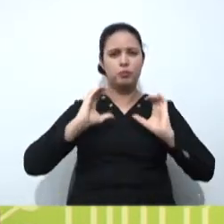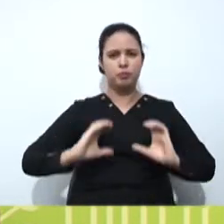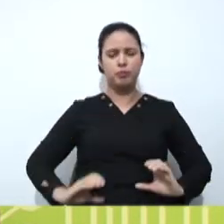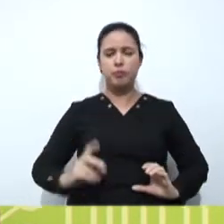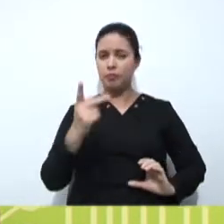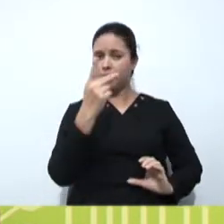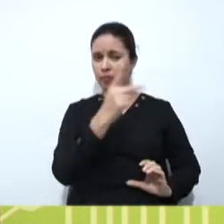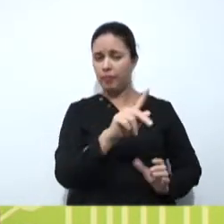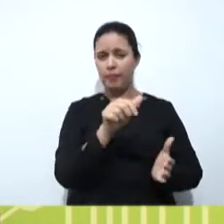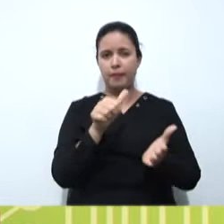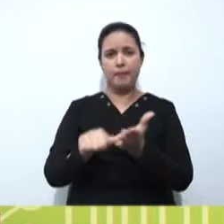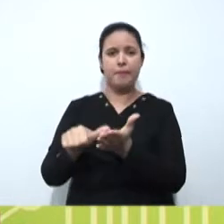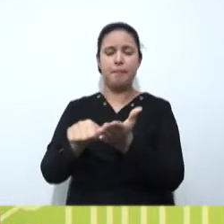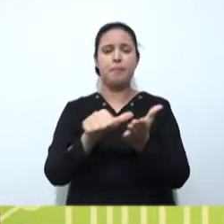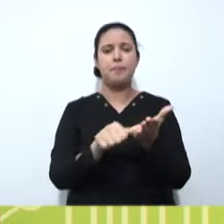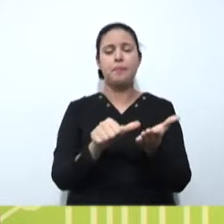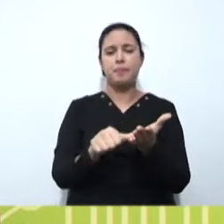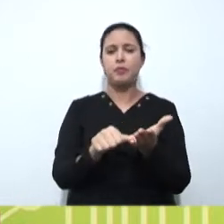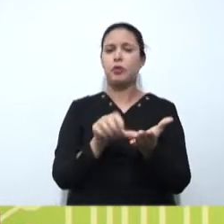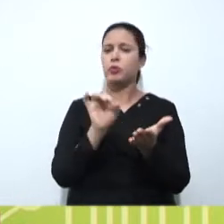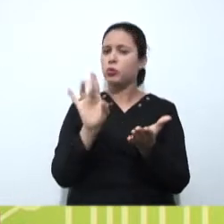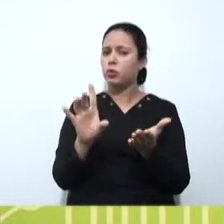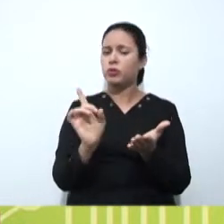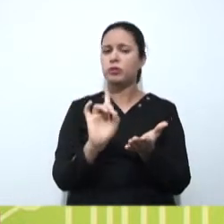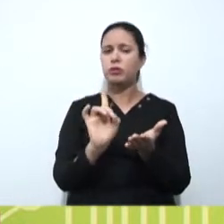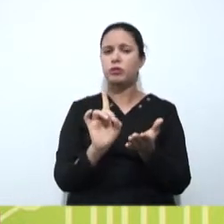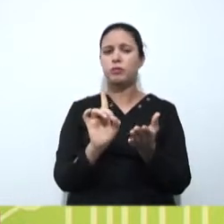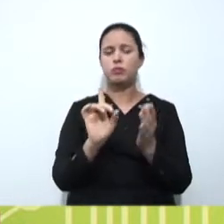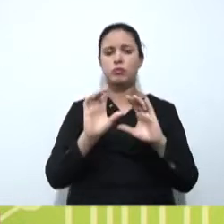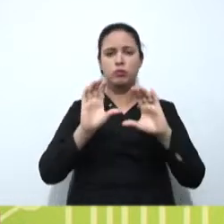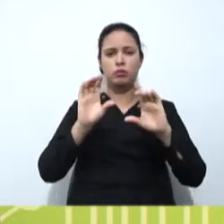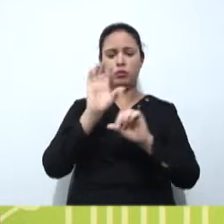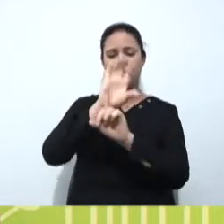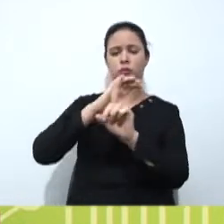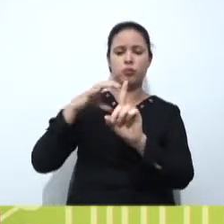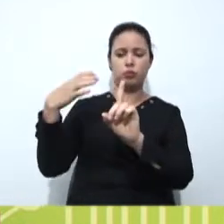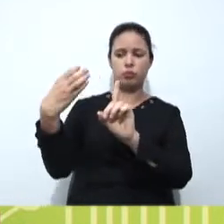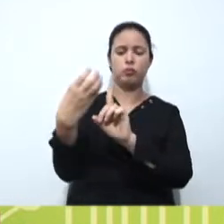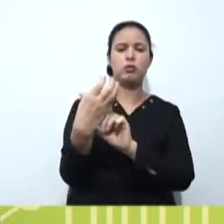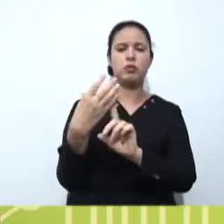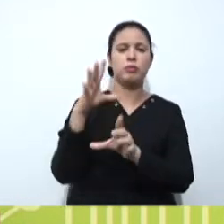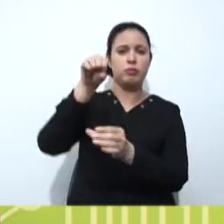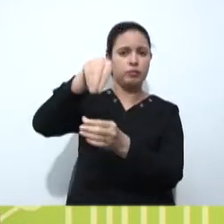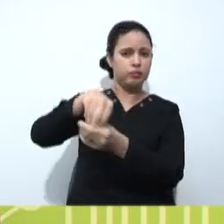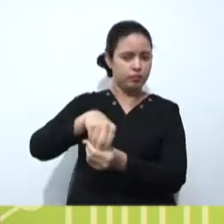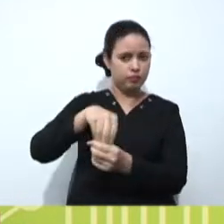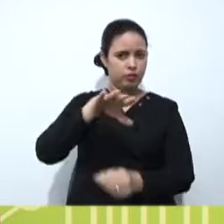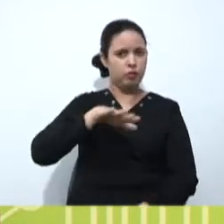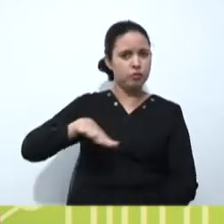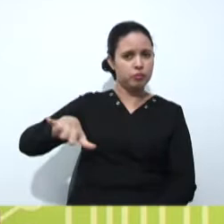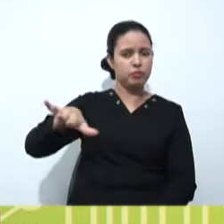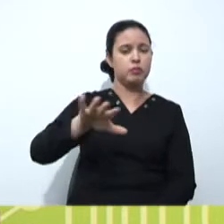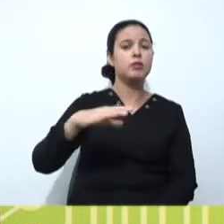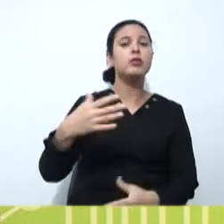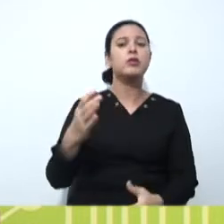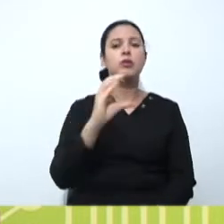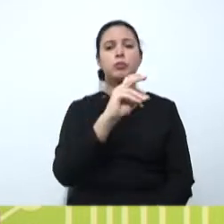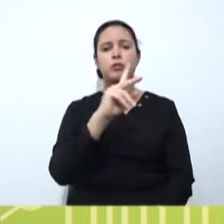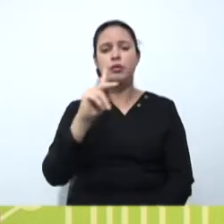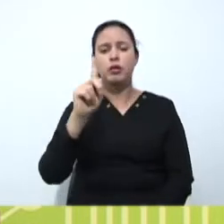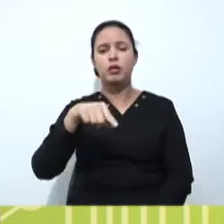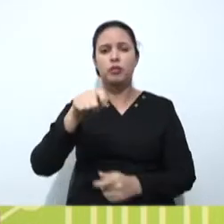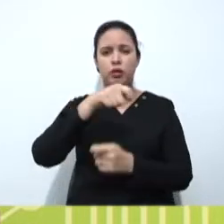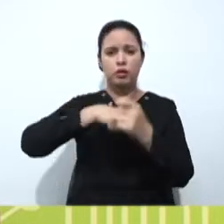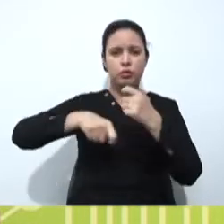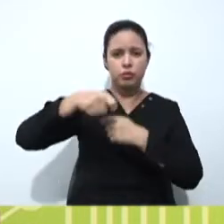seus cooperados, e não só dos seus cooperados, mas da comunidade onde eles atuam. Então, a cooperativa é um